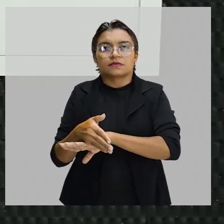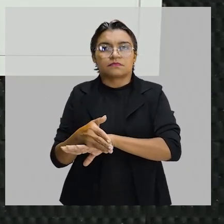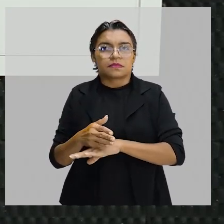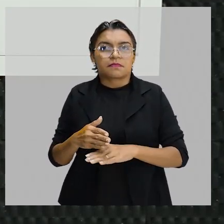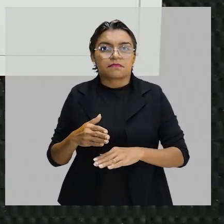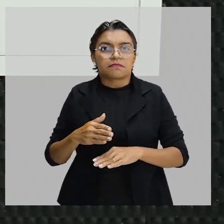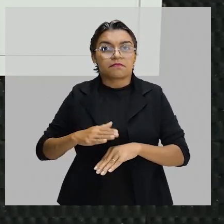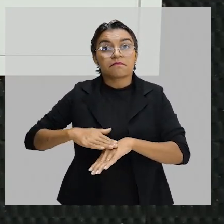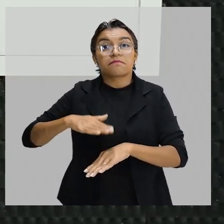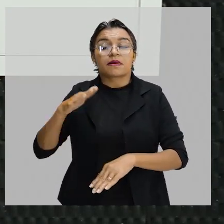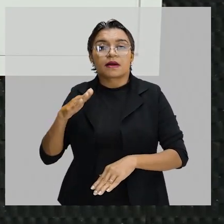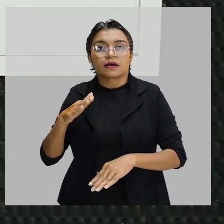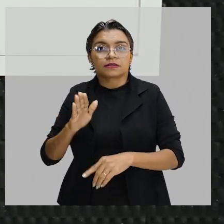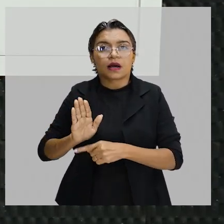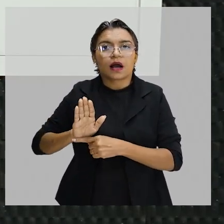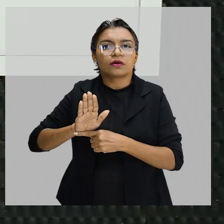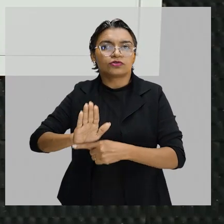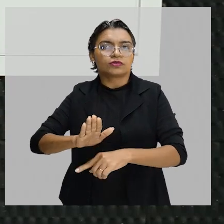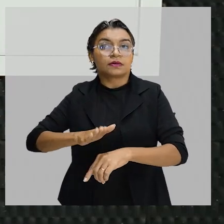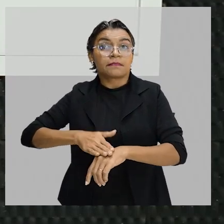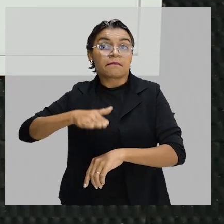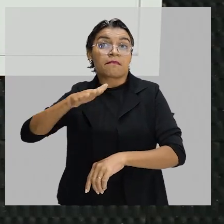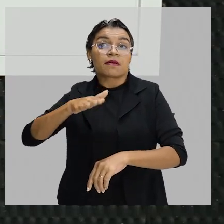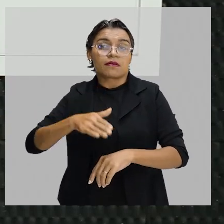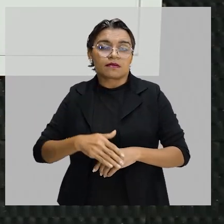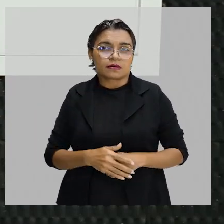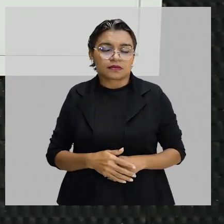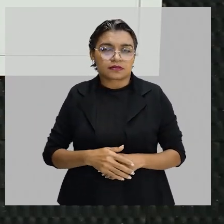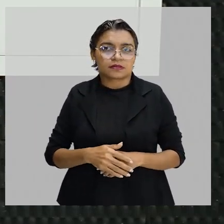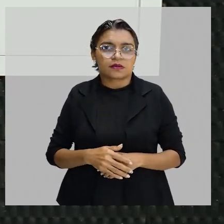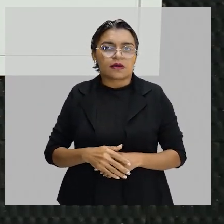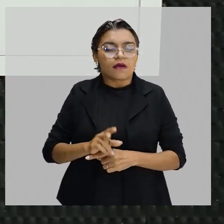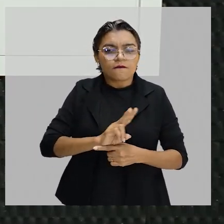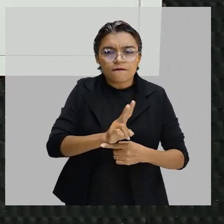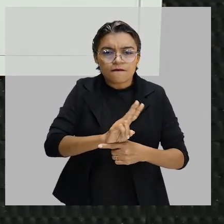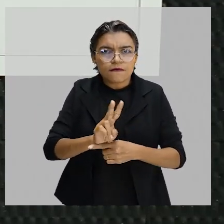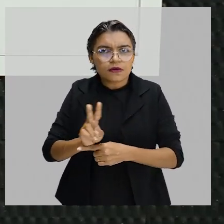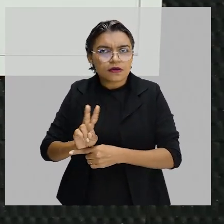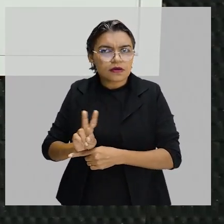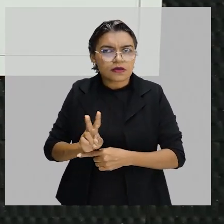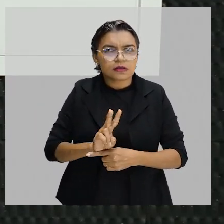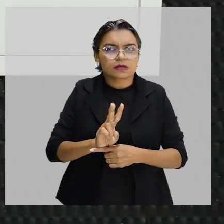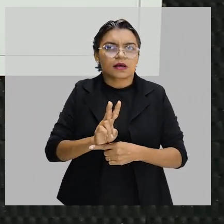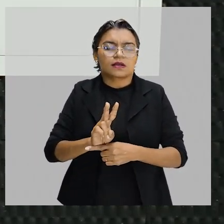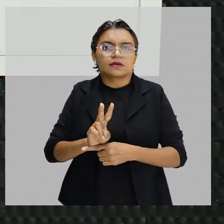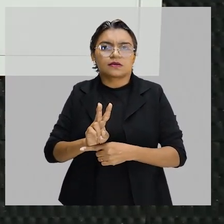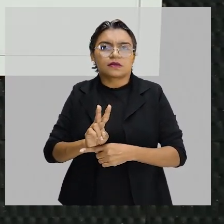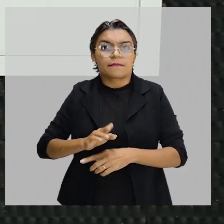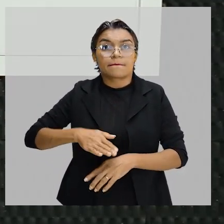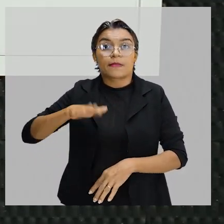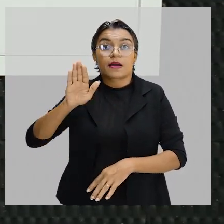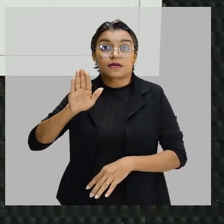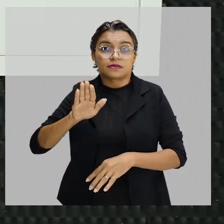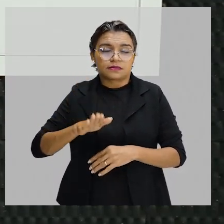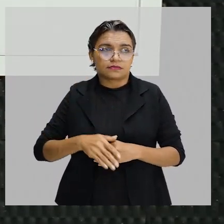Ok? Ele contribui mais. Ele fiscaliza, olha só. Ele consegue aqui, ó,